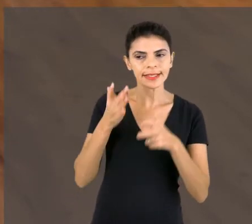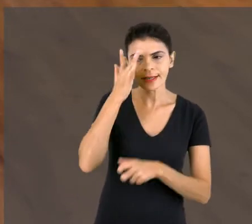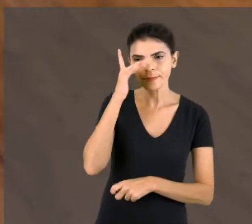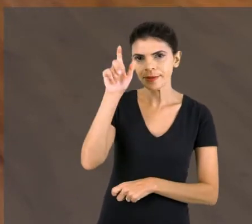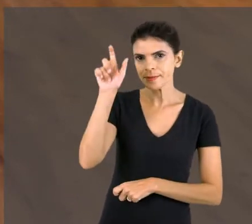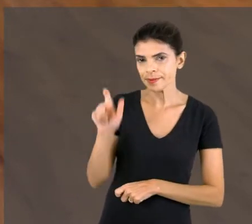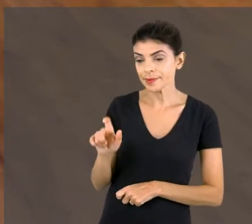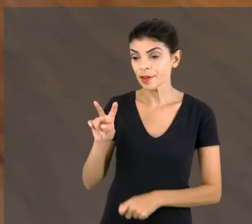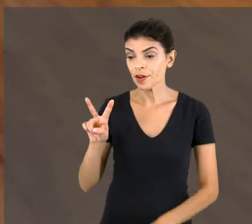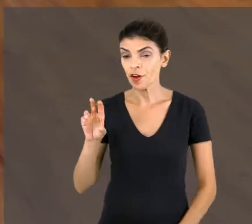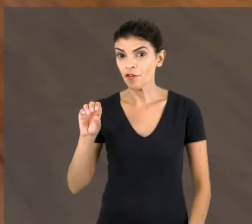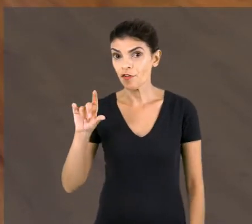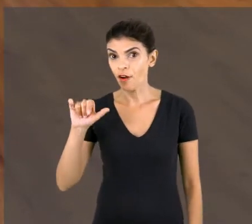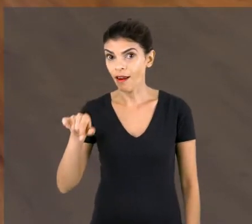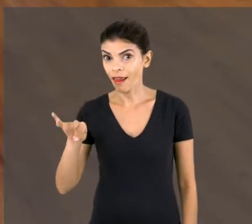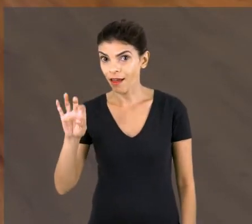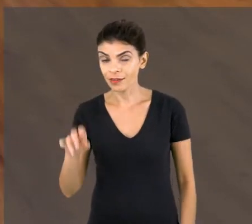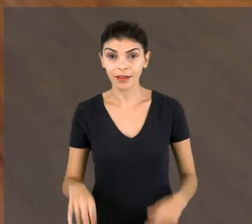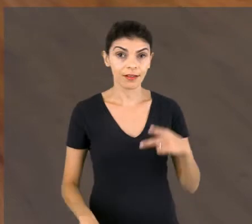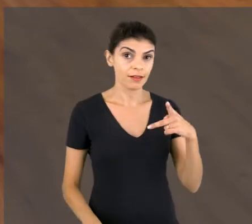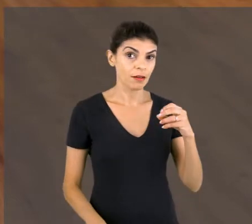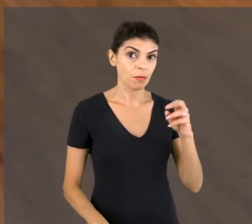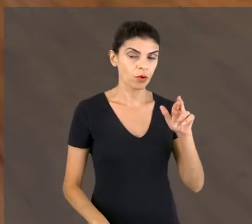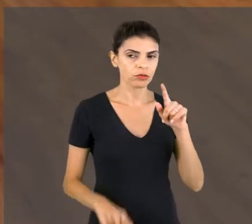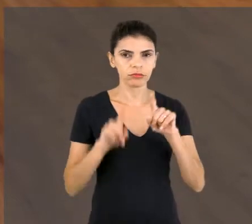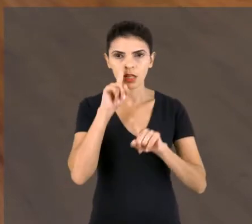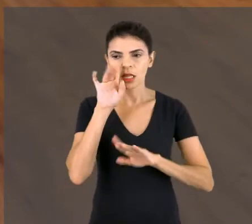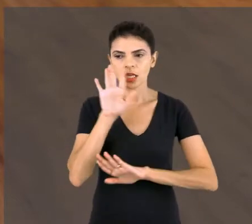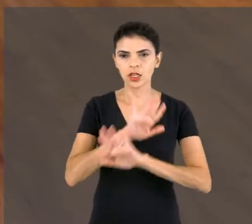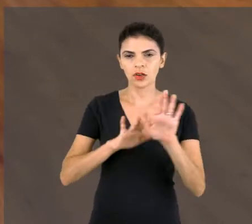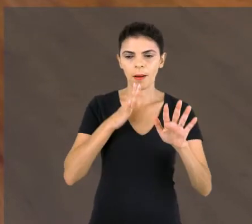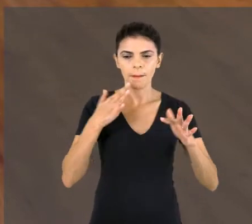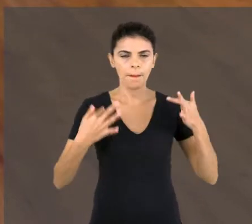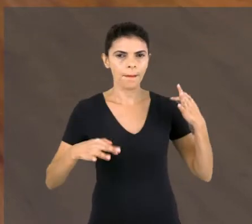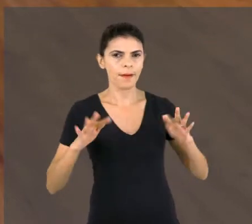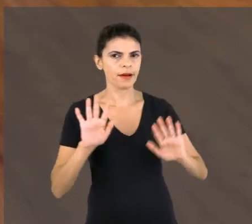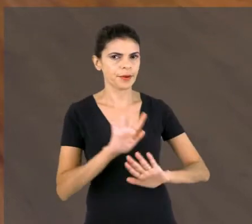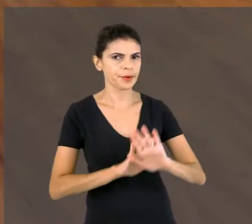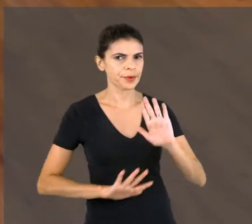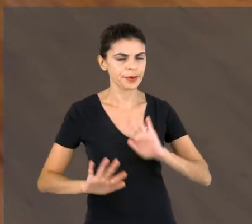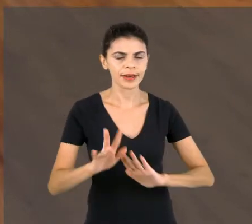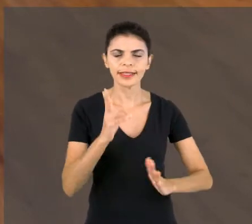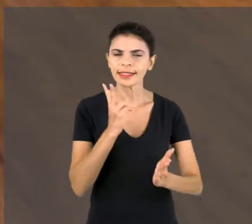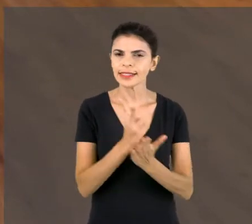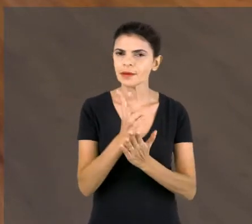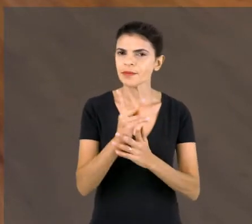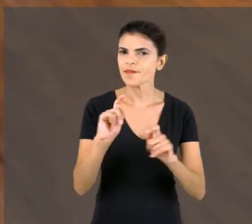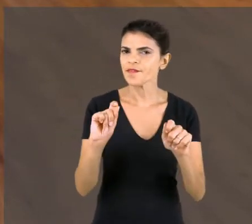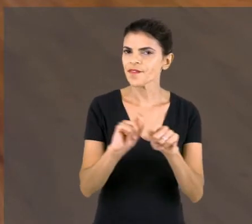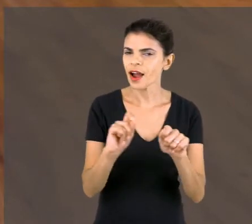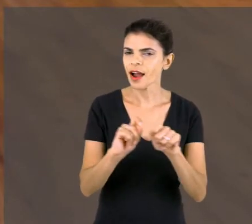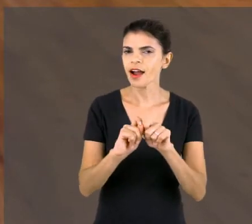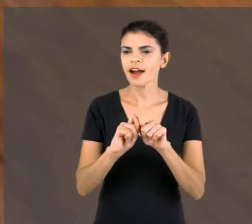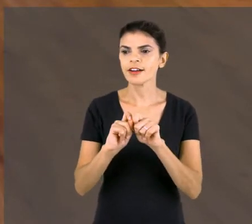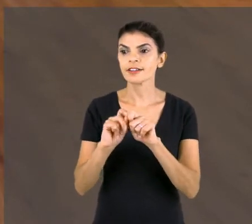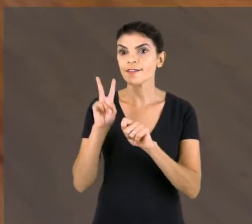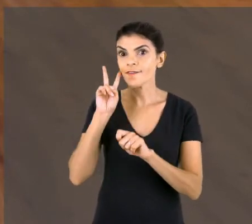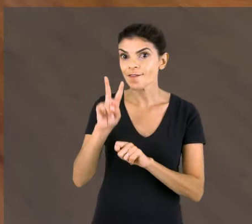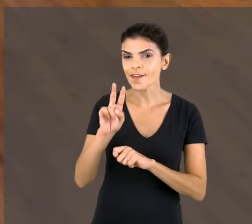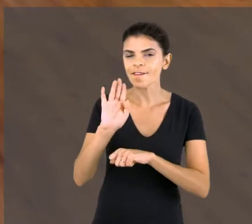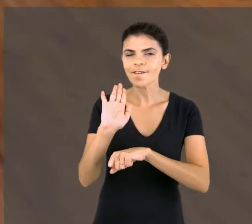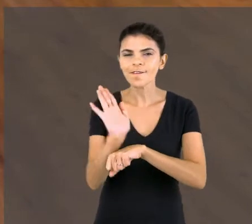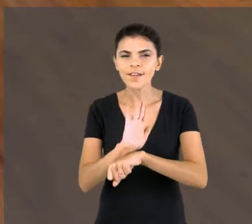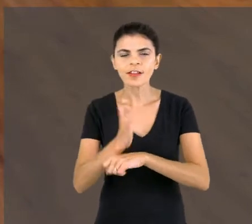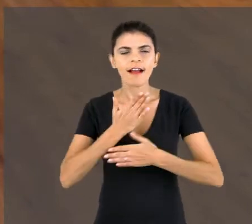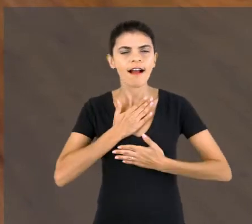o outro, o volante, o portor, para ninguém se pôr em risco e ninguém se machucar. E sempre executem tudo que a gente falar aqui no vídeo de